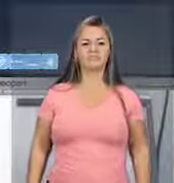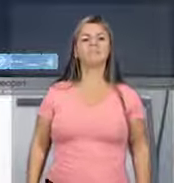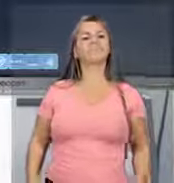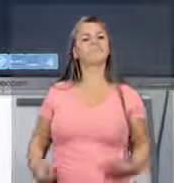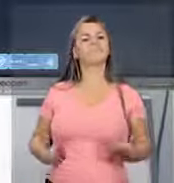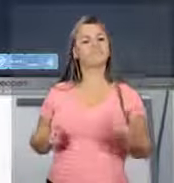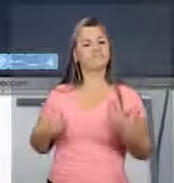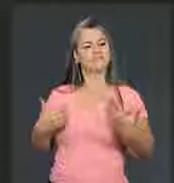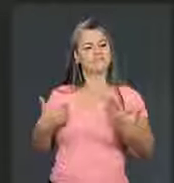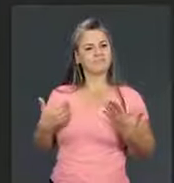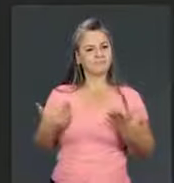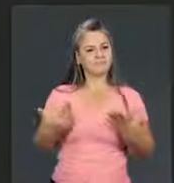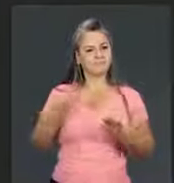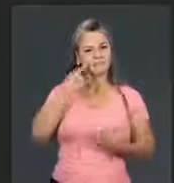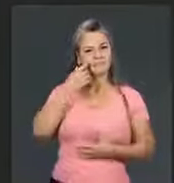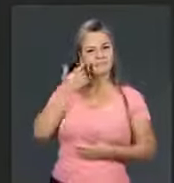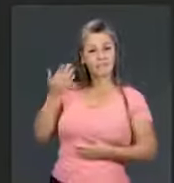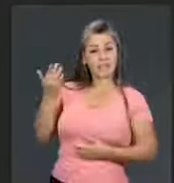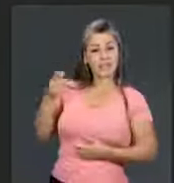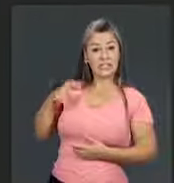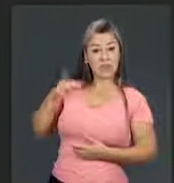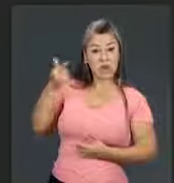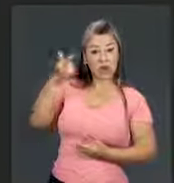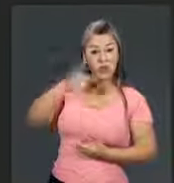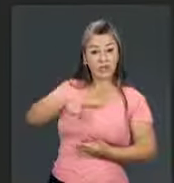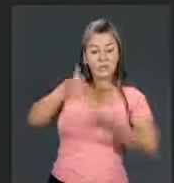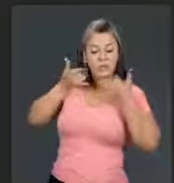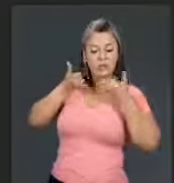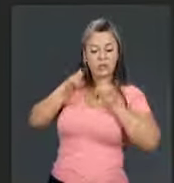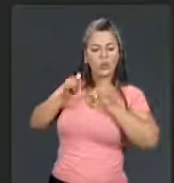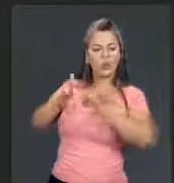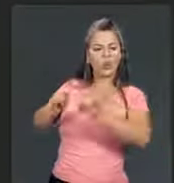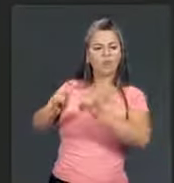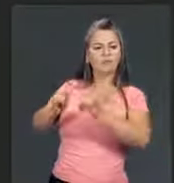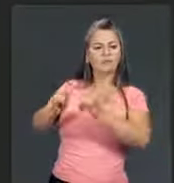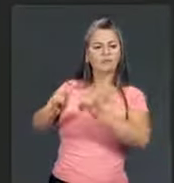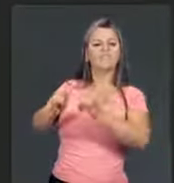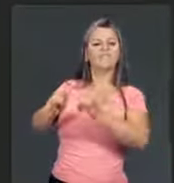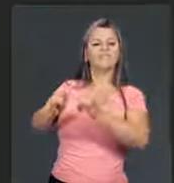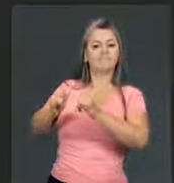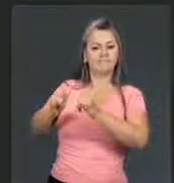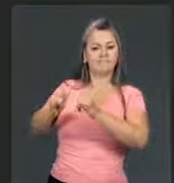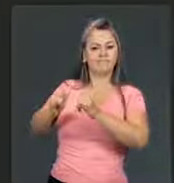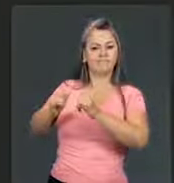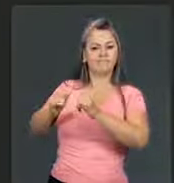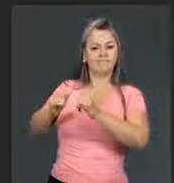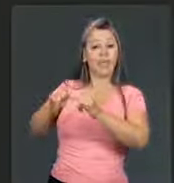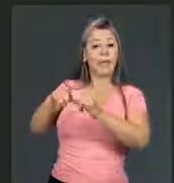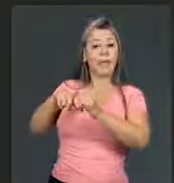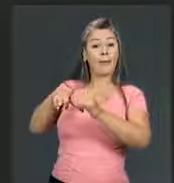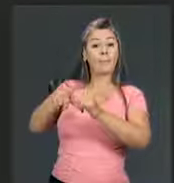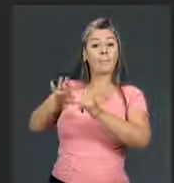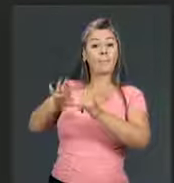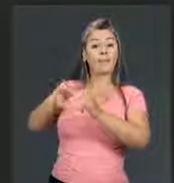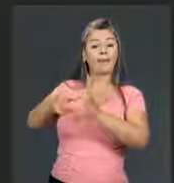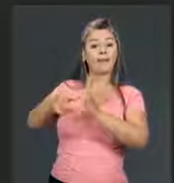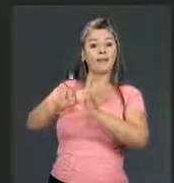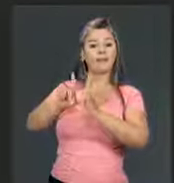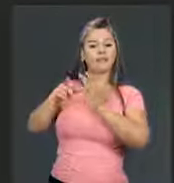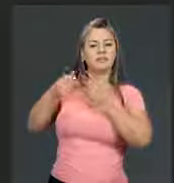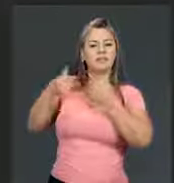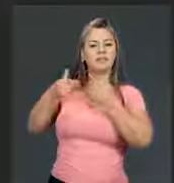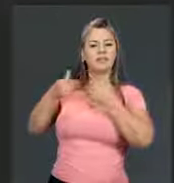Para que exista corrente elétrica, vimos que é preciso que haja um campo elétrico